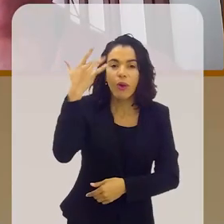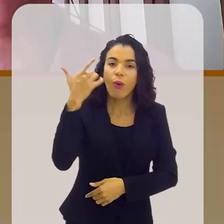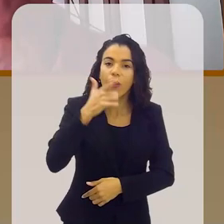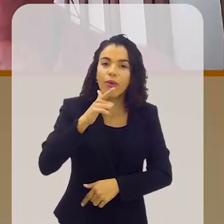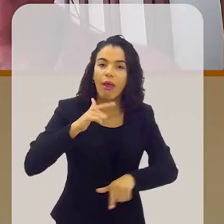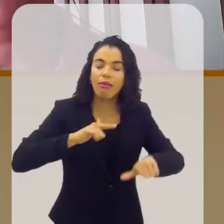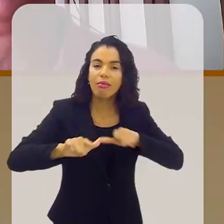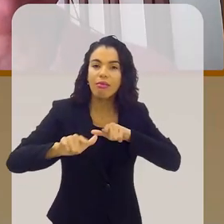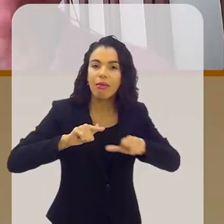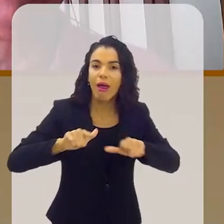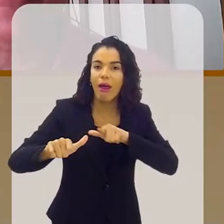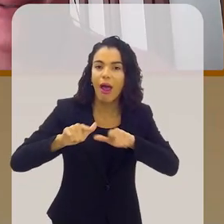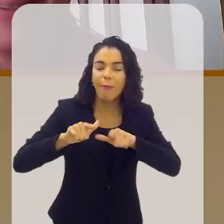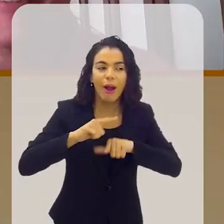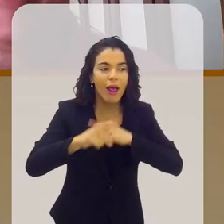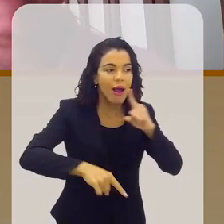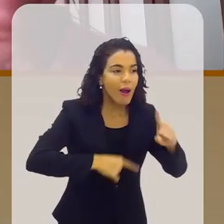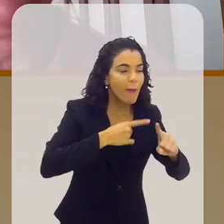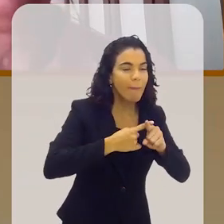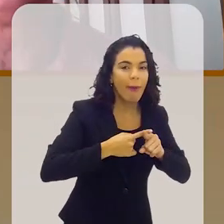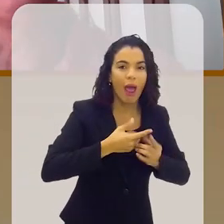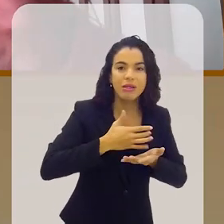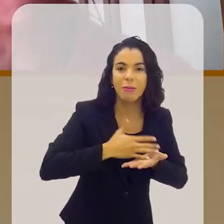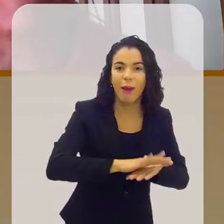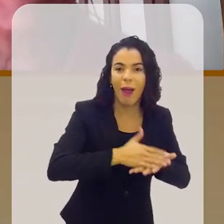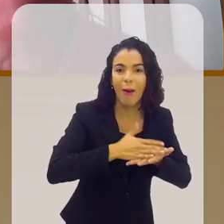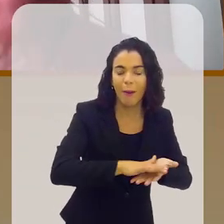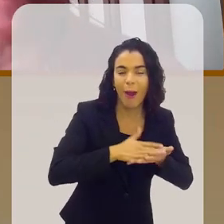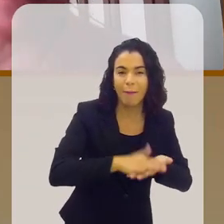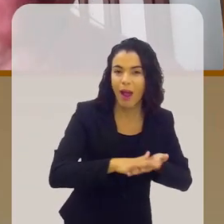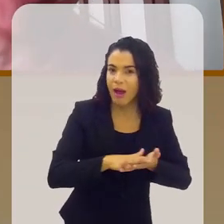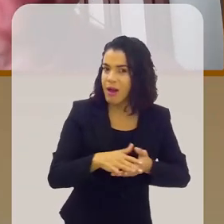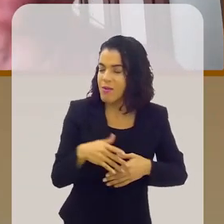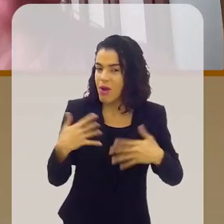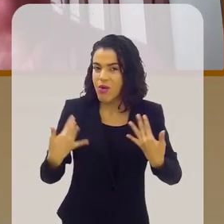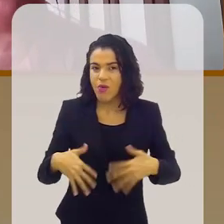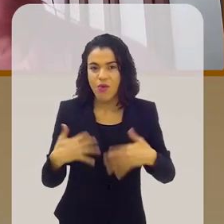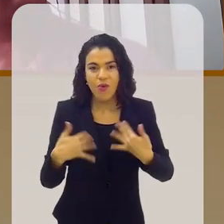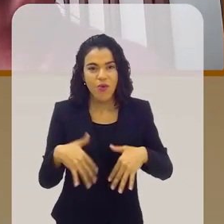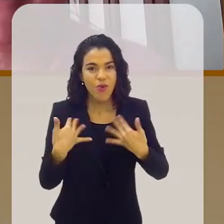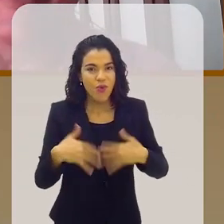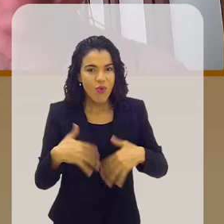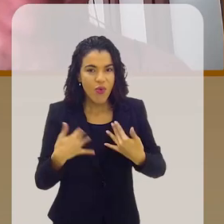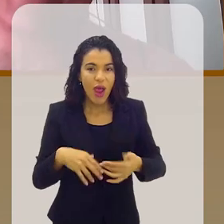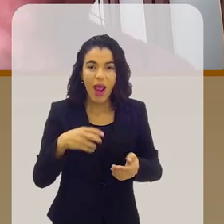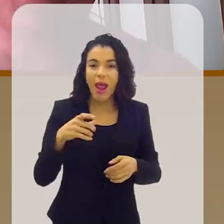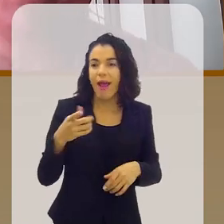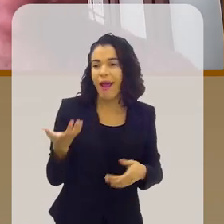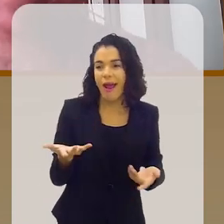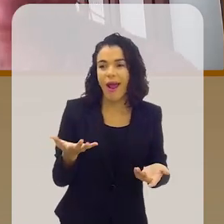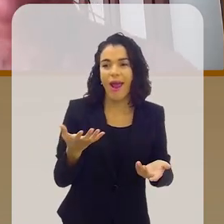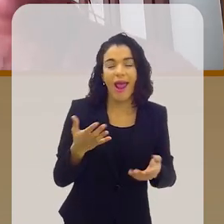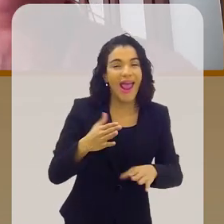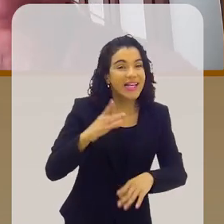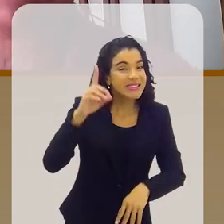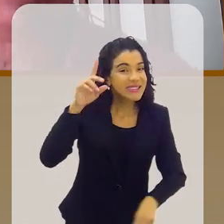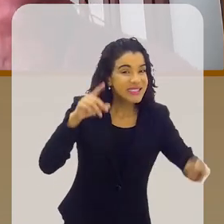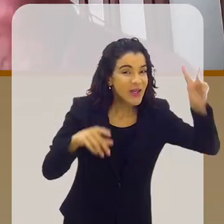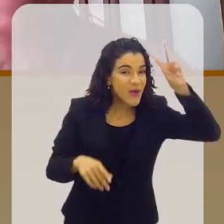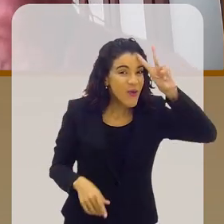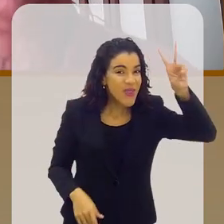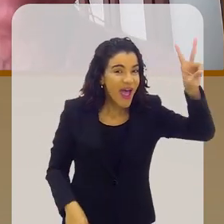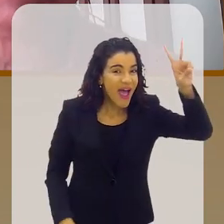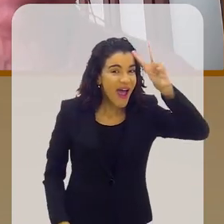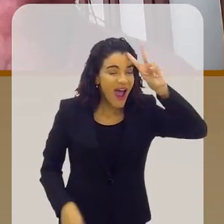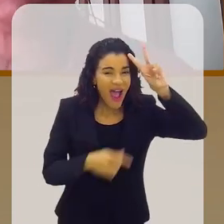quem Como que dava conta como é de que a gente dava acompanhar? conta, porque era uma loucura. Era até tipo de manhã, de